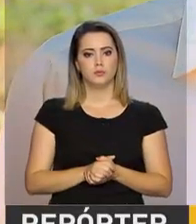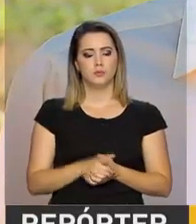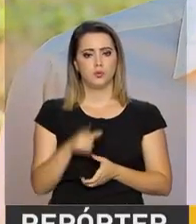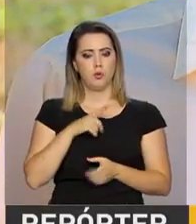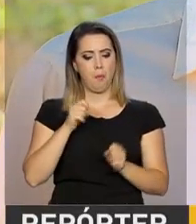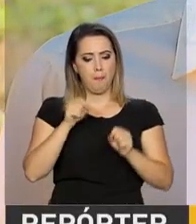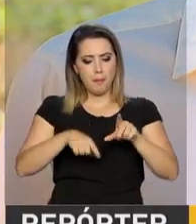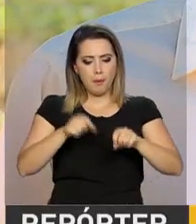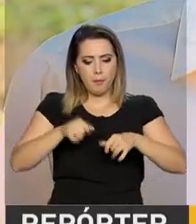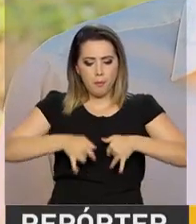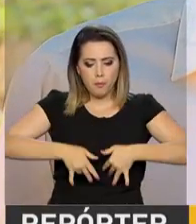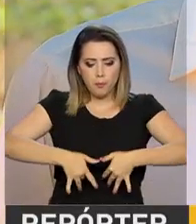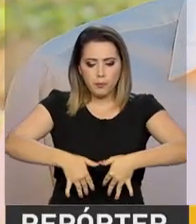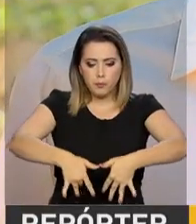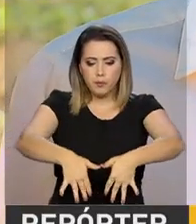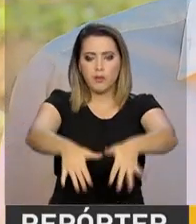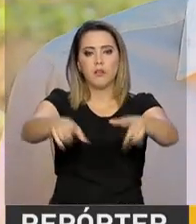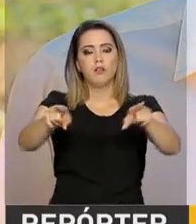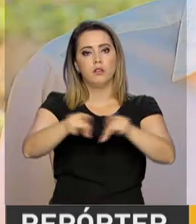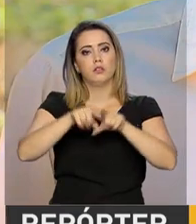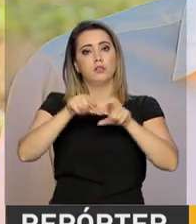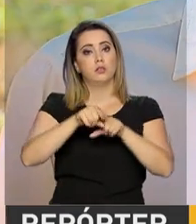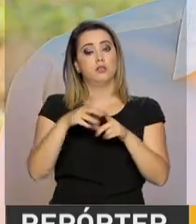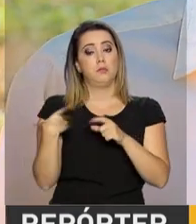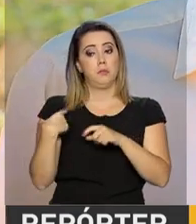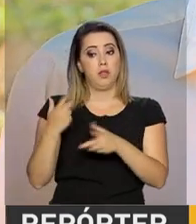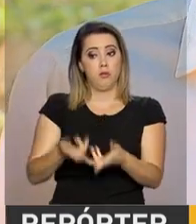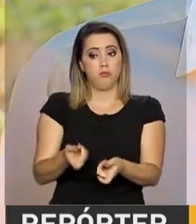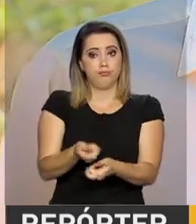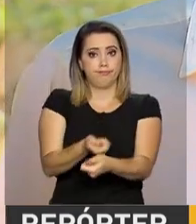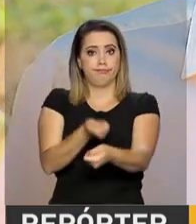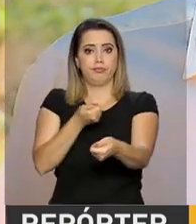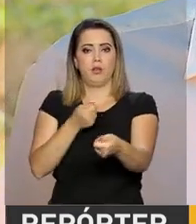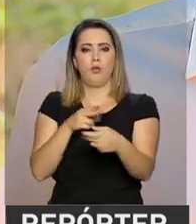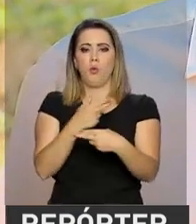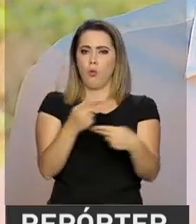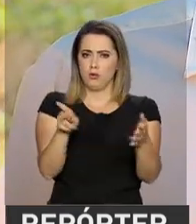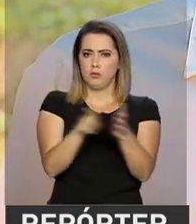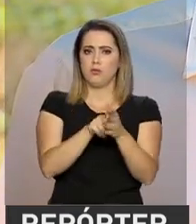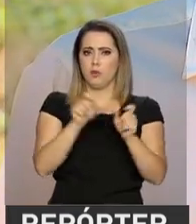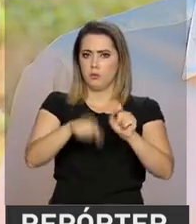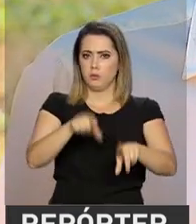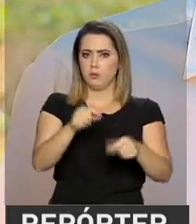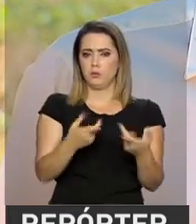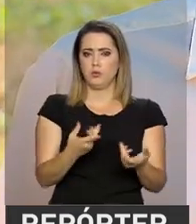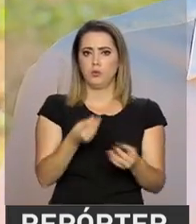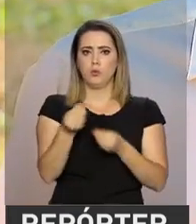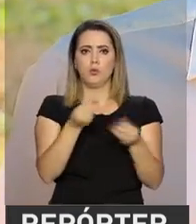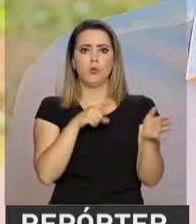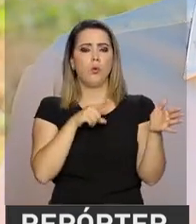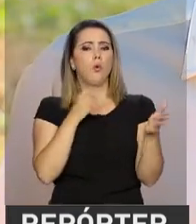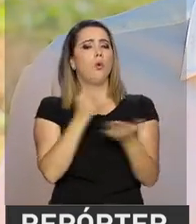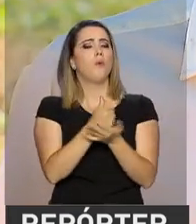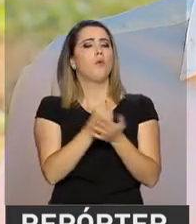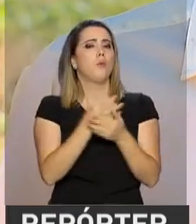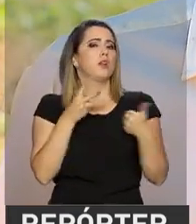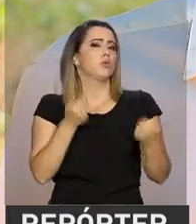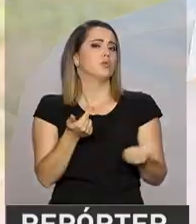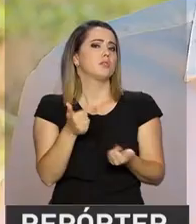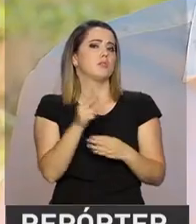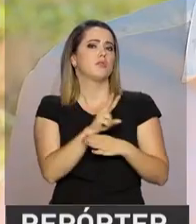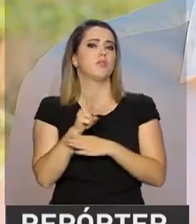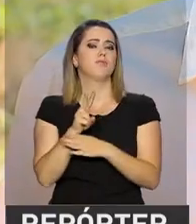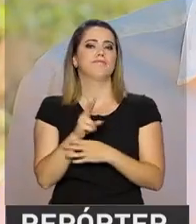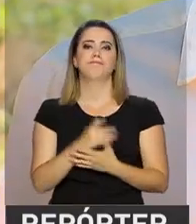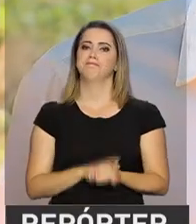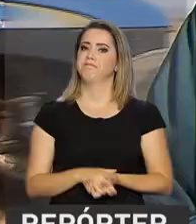nicho para carregar a dulce se não tivesse financiamentos eu teria com comprar todo equipamento que só tem hoje